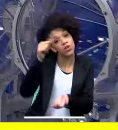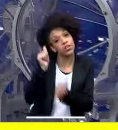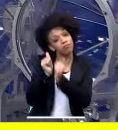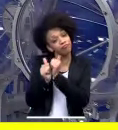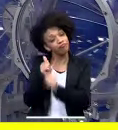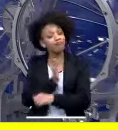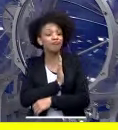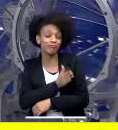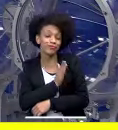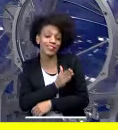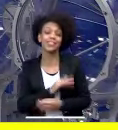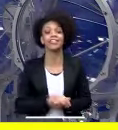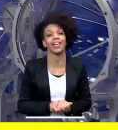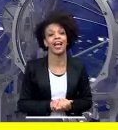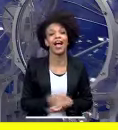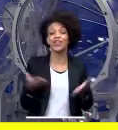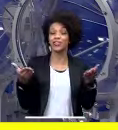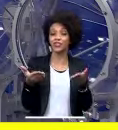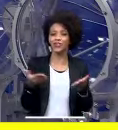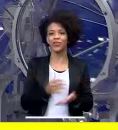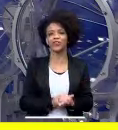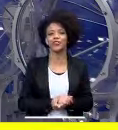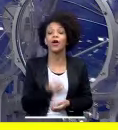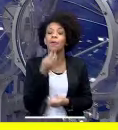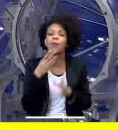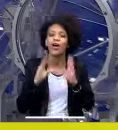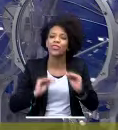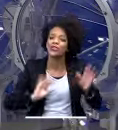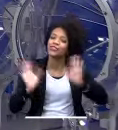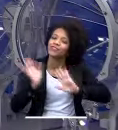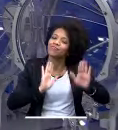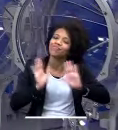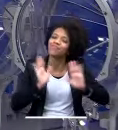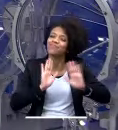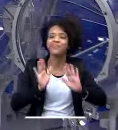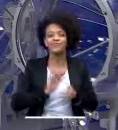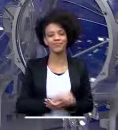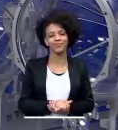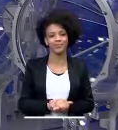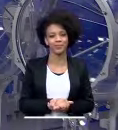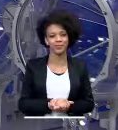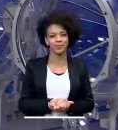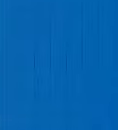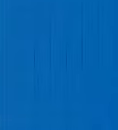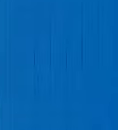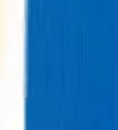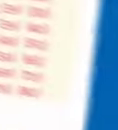sorteio da Time Mania dessa noite. Boa noite e até as próximas.